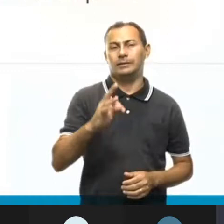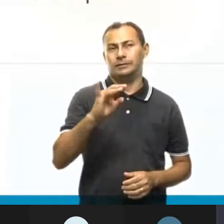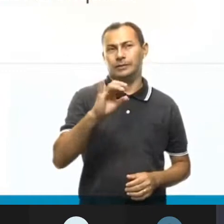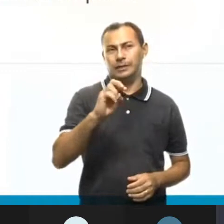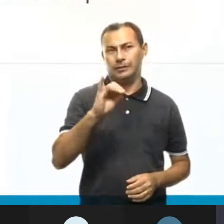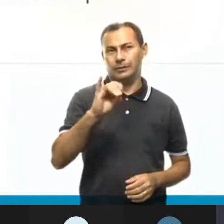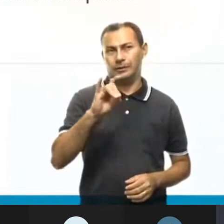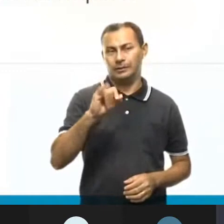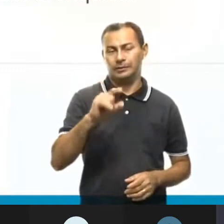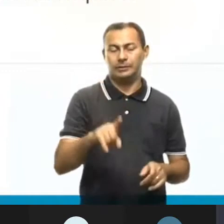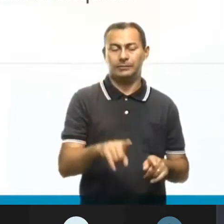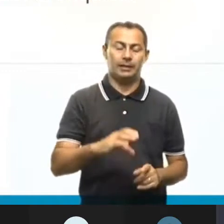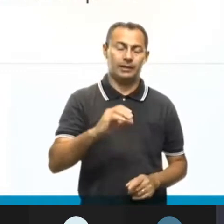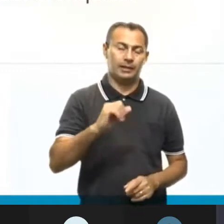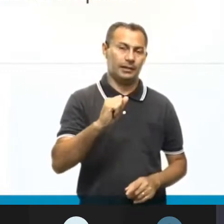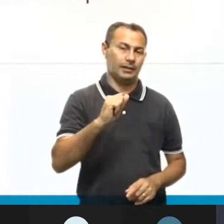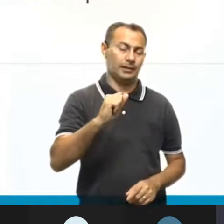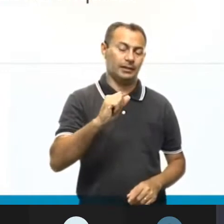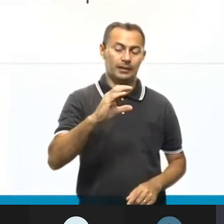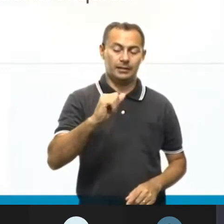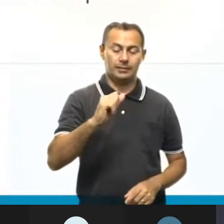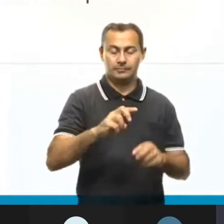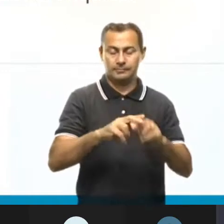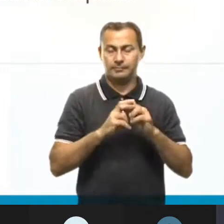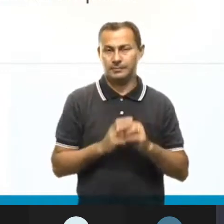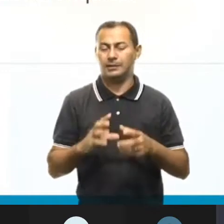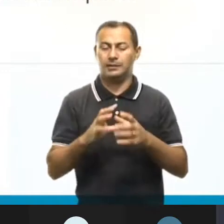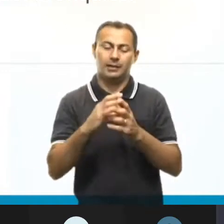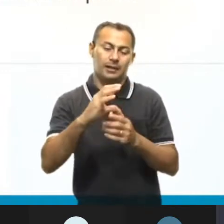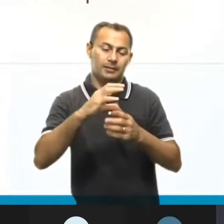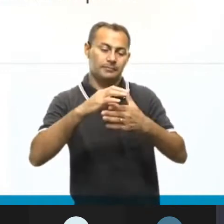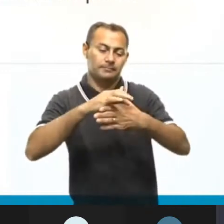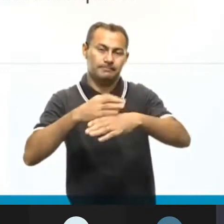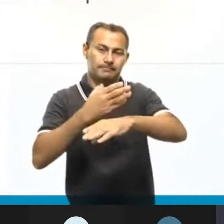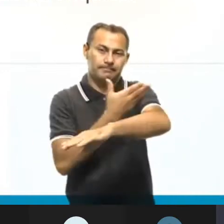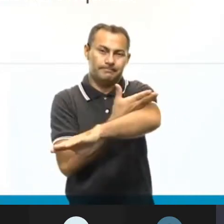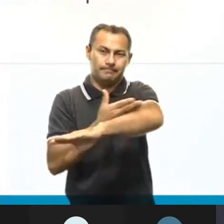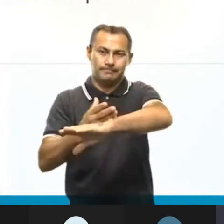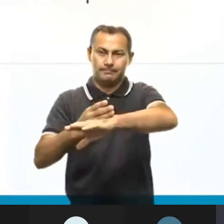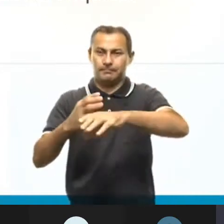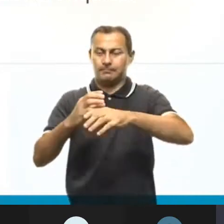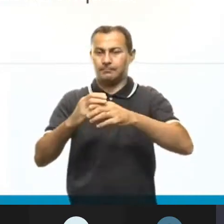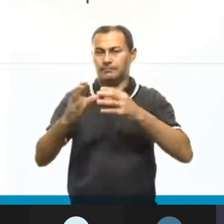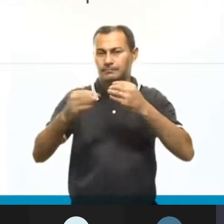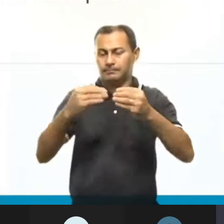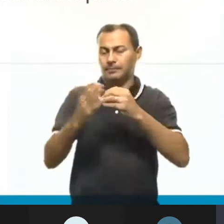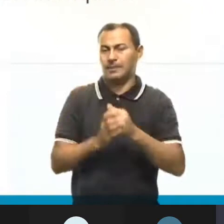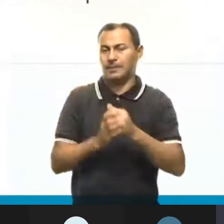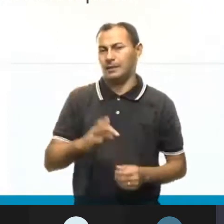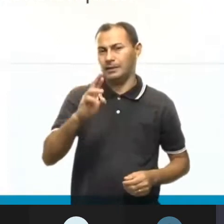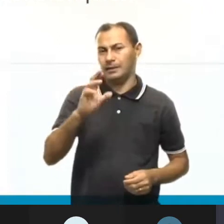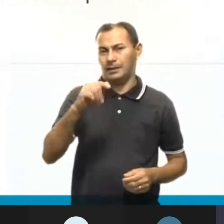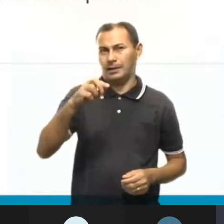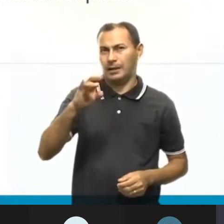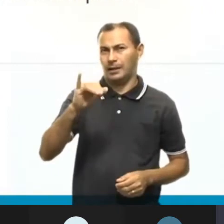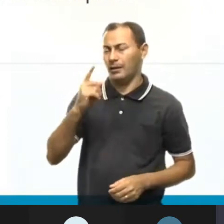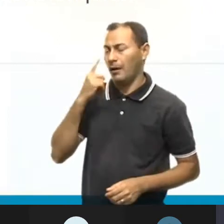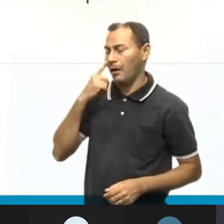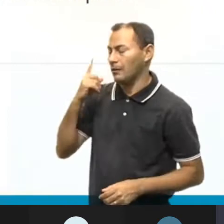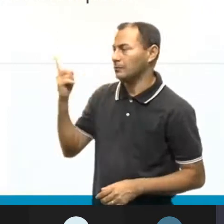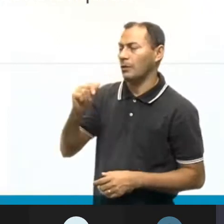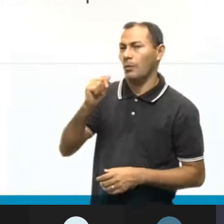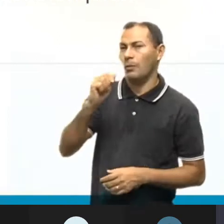tireoide, a cricoide aqui, e aqui as cartilagens da traqueia. Então, o ar, ele vai vir aqui pela laringe e